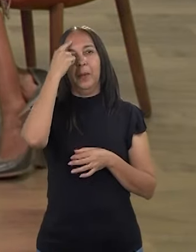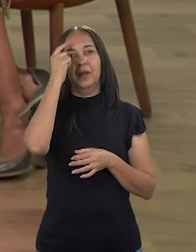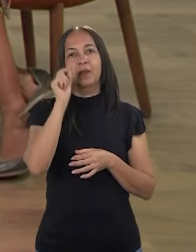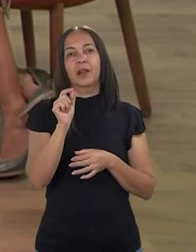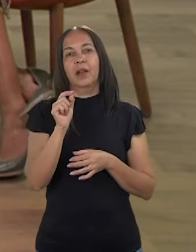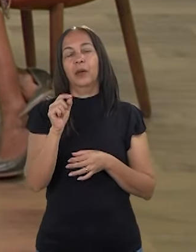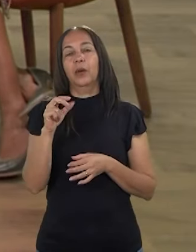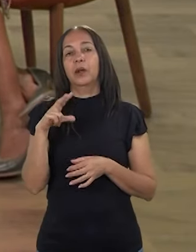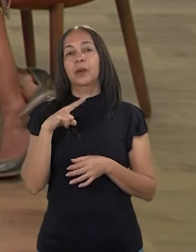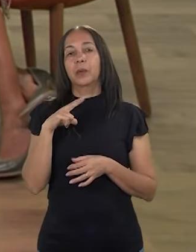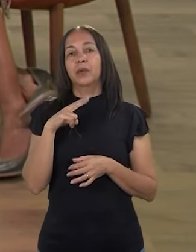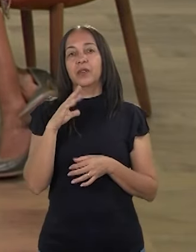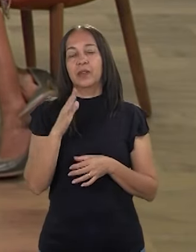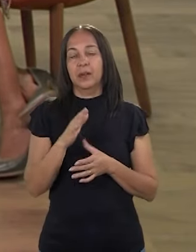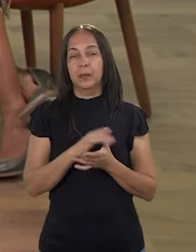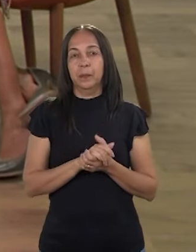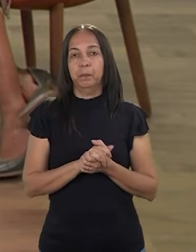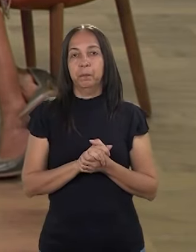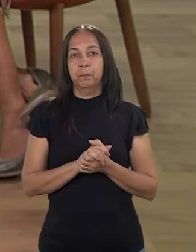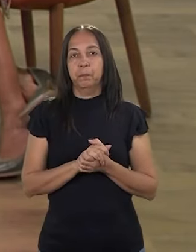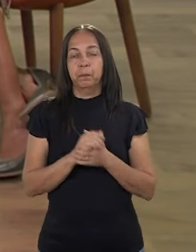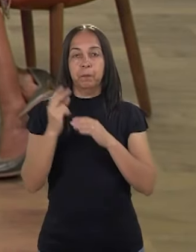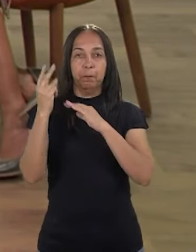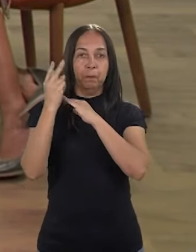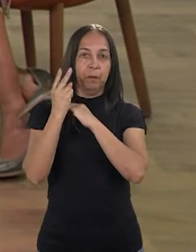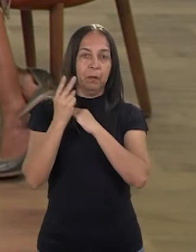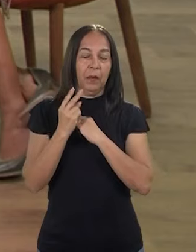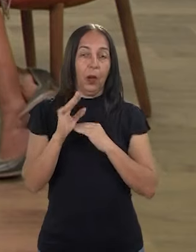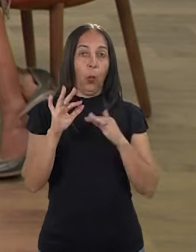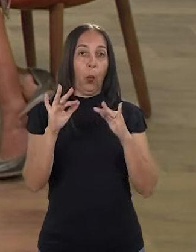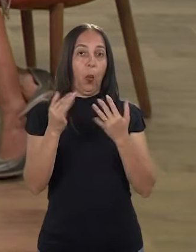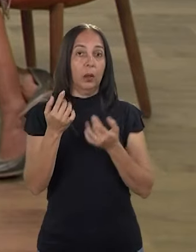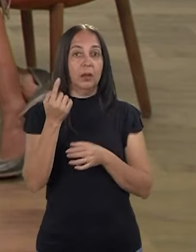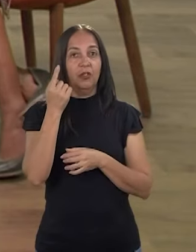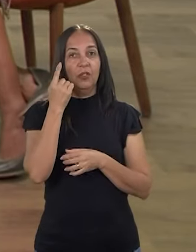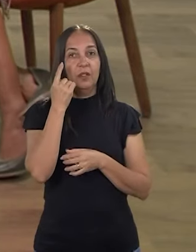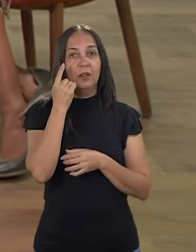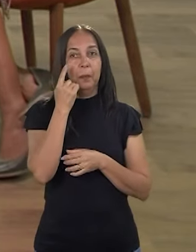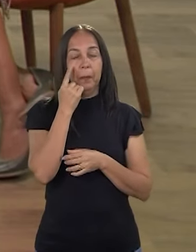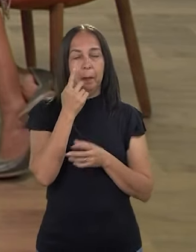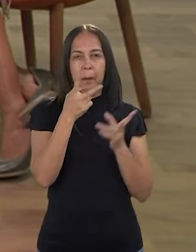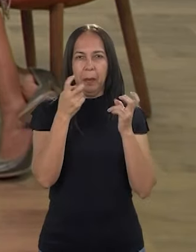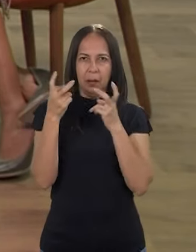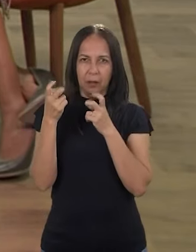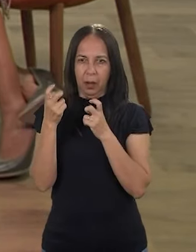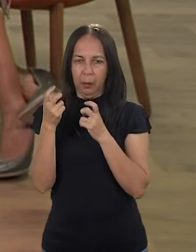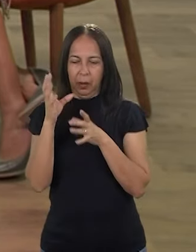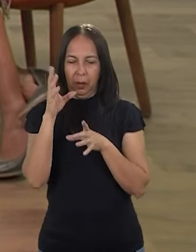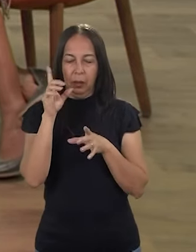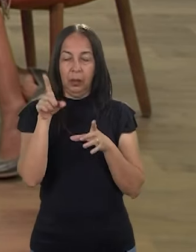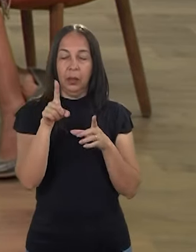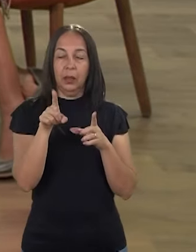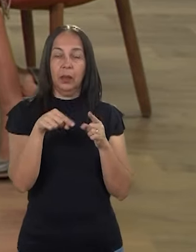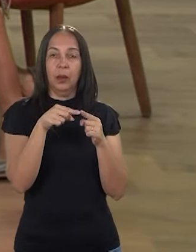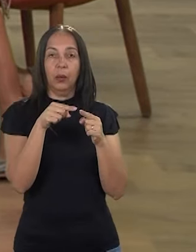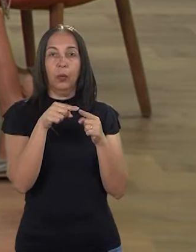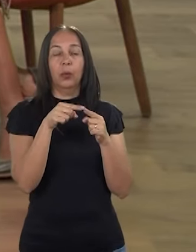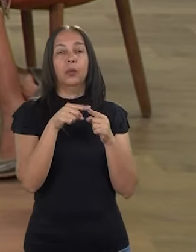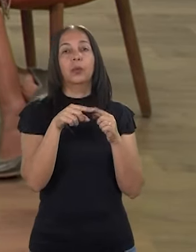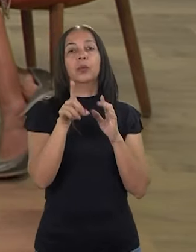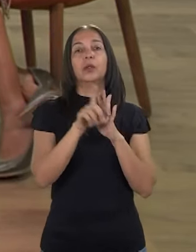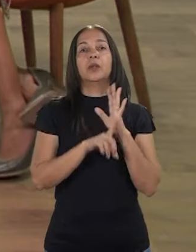pensar também na questão da privacidade quando a gente olha pro direito dentro do direito digital como eu falei aqui anteriormente a gente tem uma